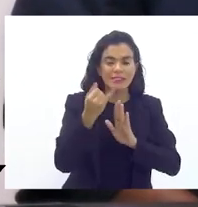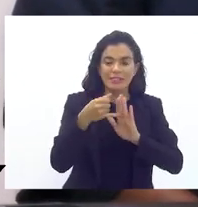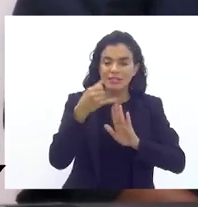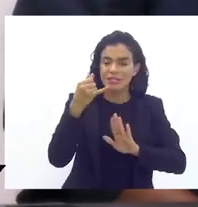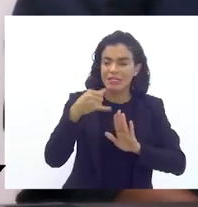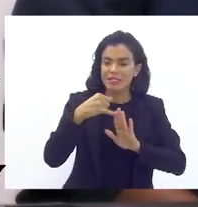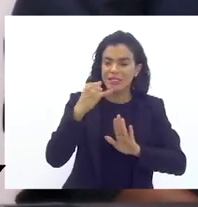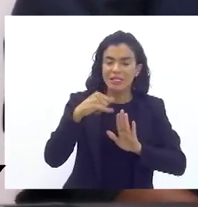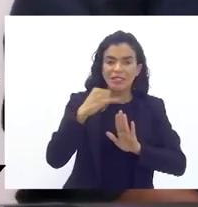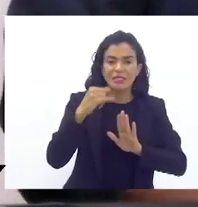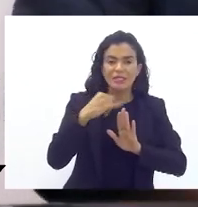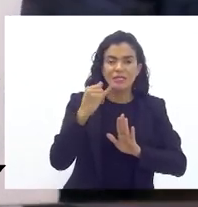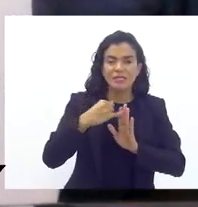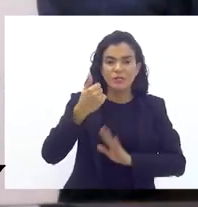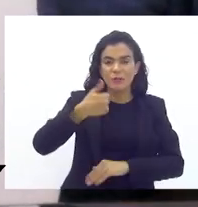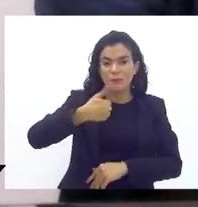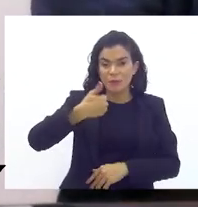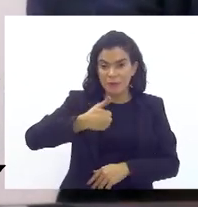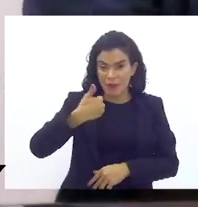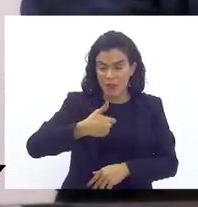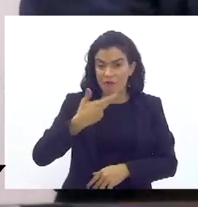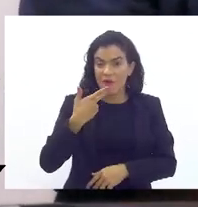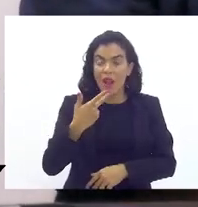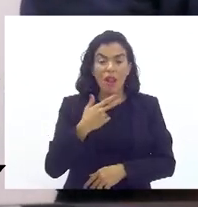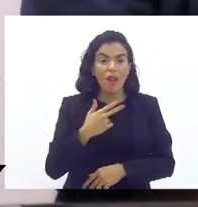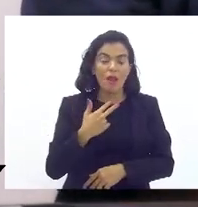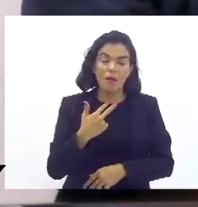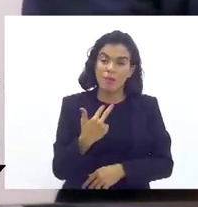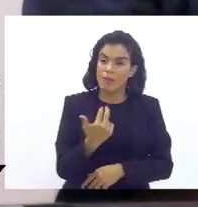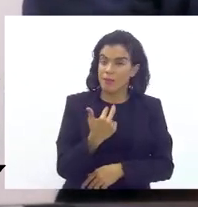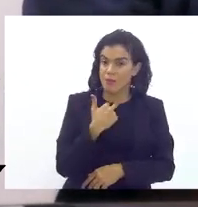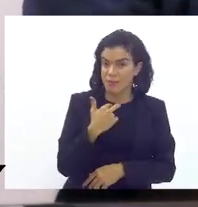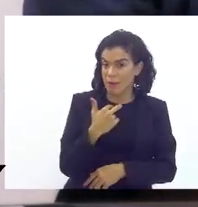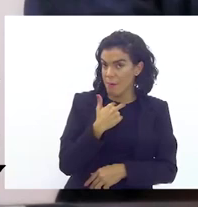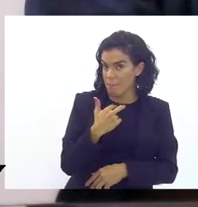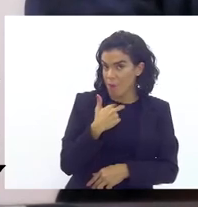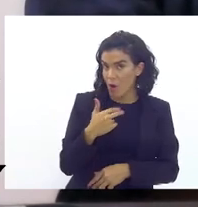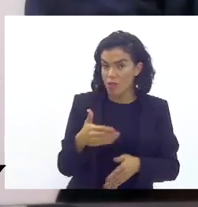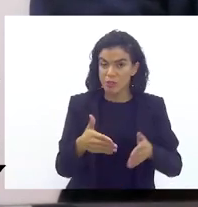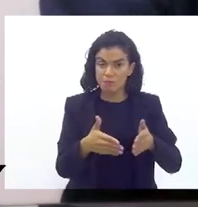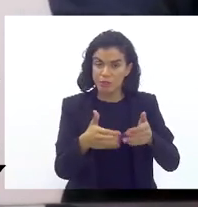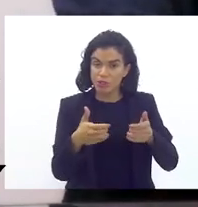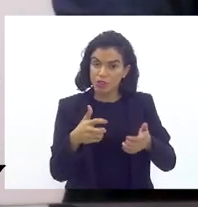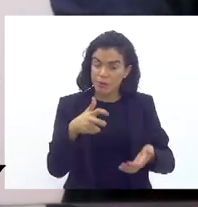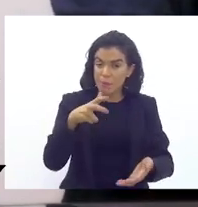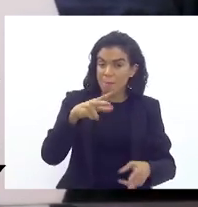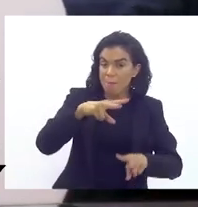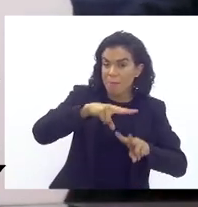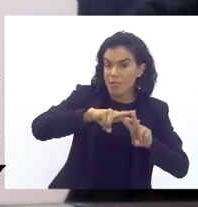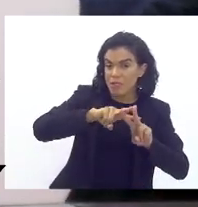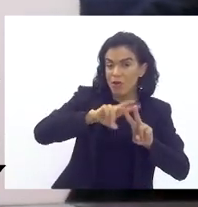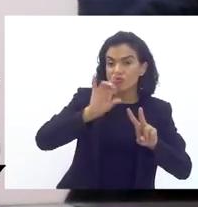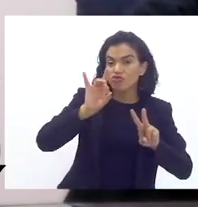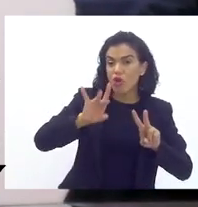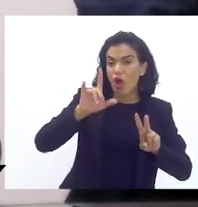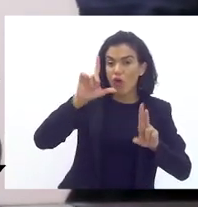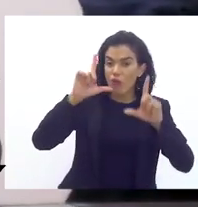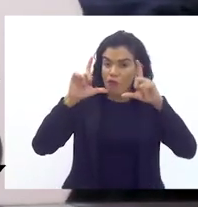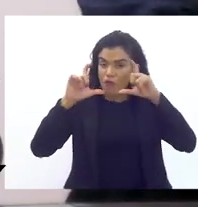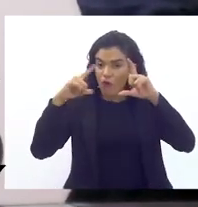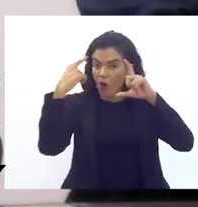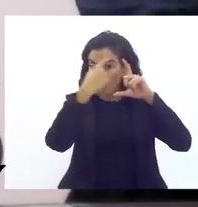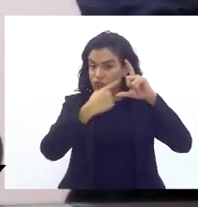quando fala lá que não é possível pedido de prisão apenas com reconhecimento